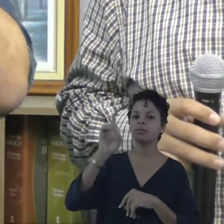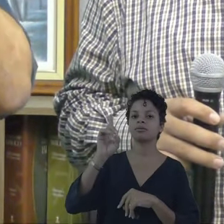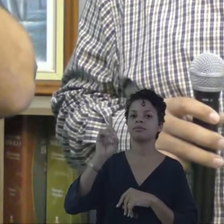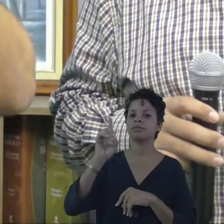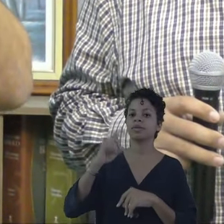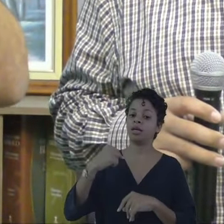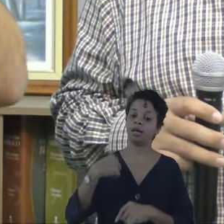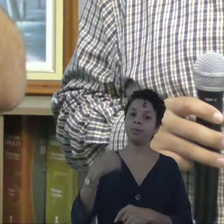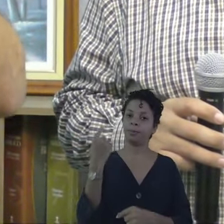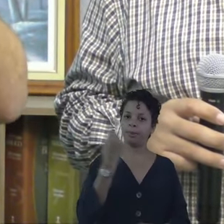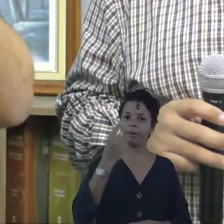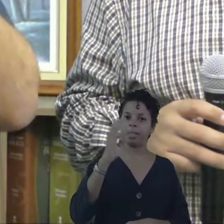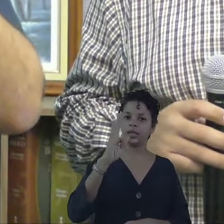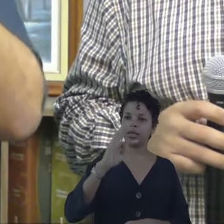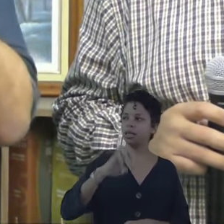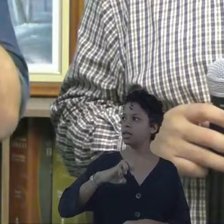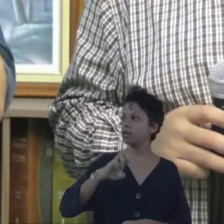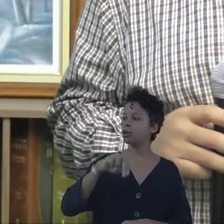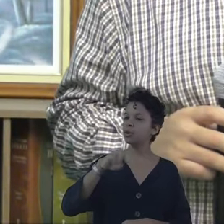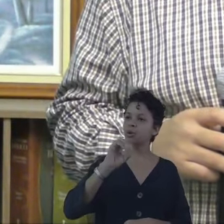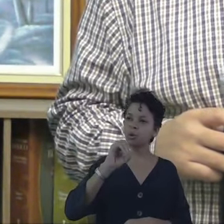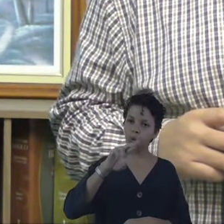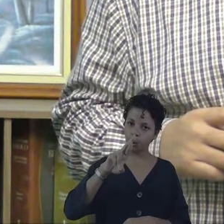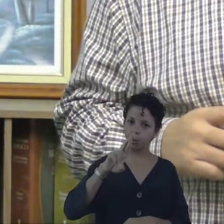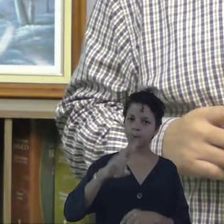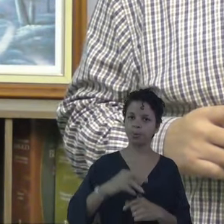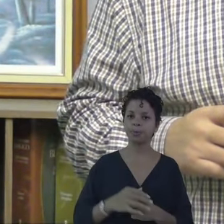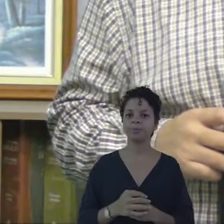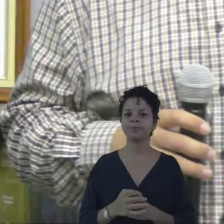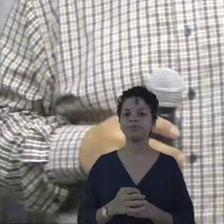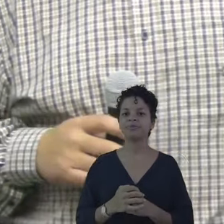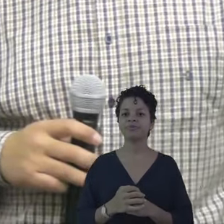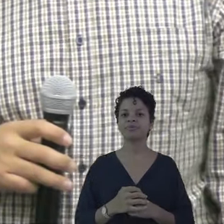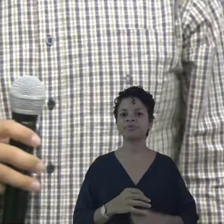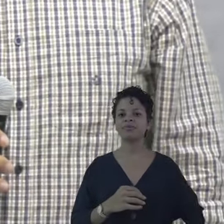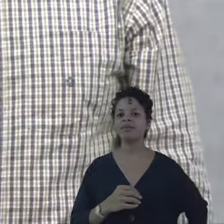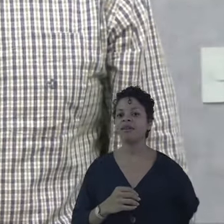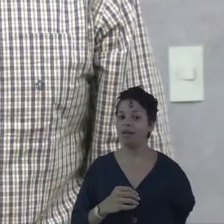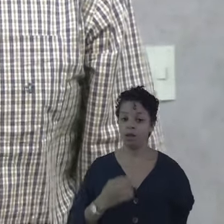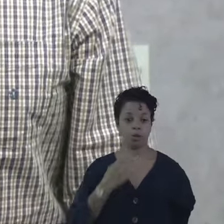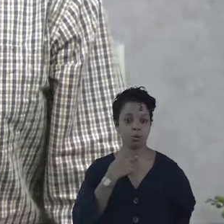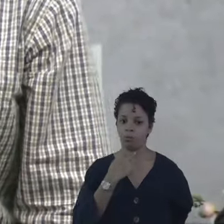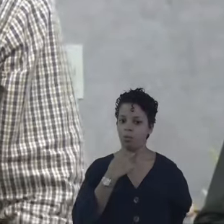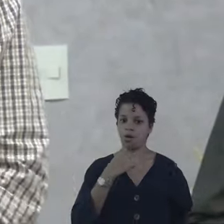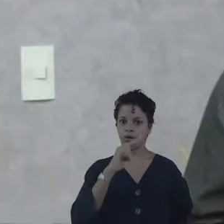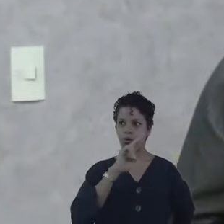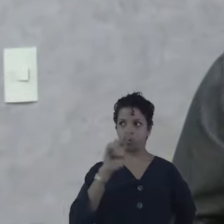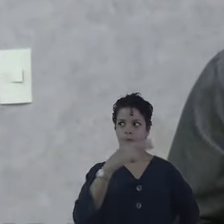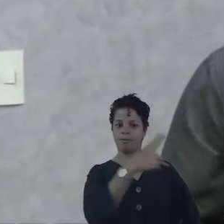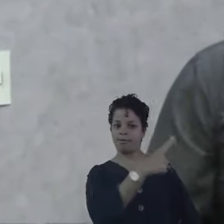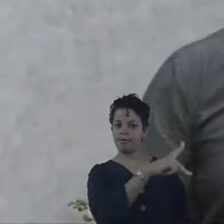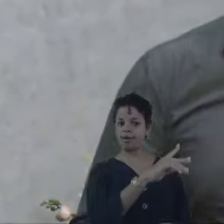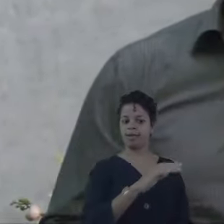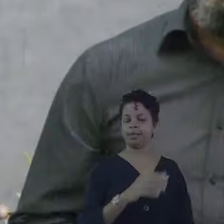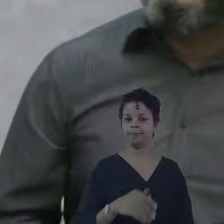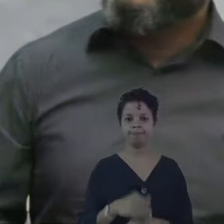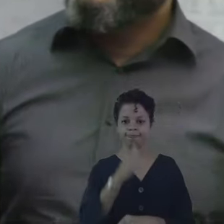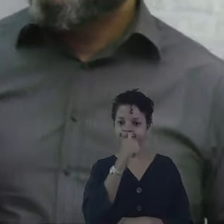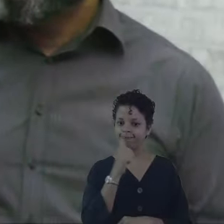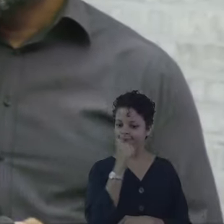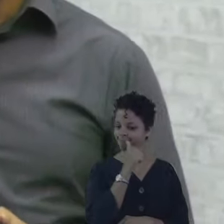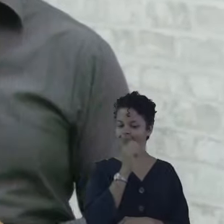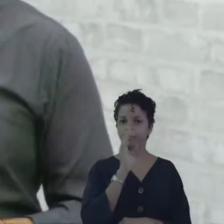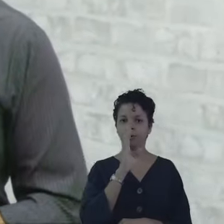Eu canto primeiro tenor, não sou o segundo. Você não pode falar o nome também. Vamos pular direto para o nosso